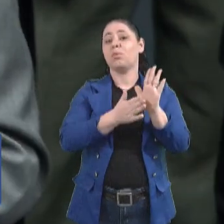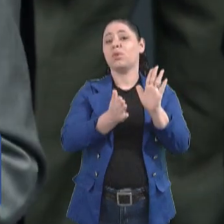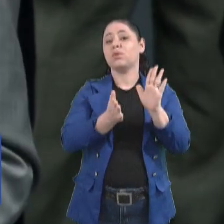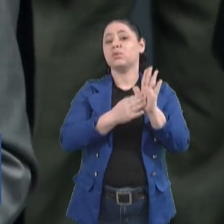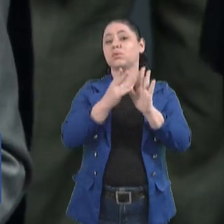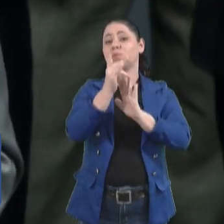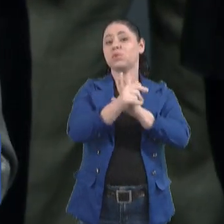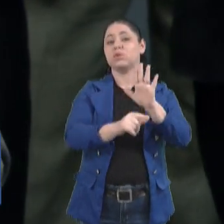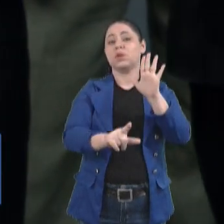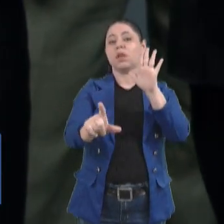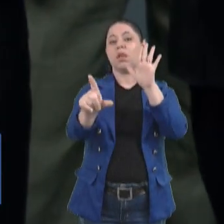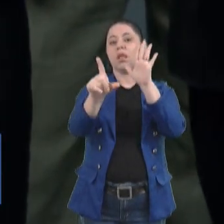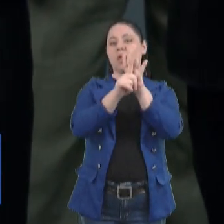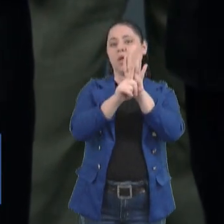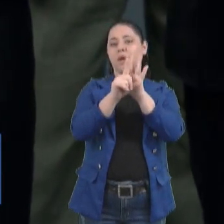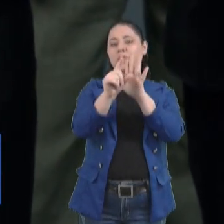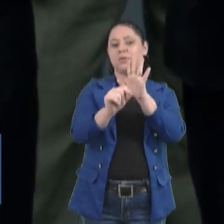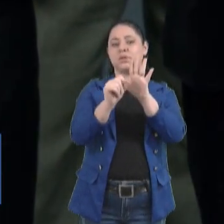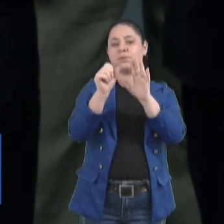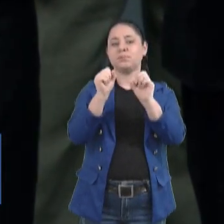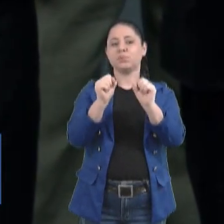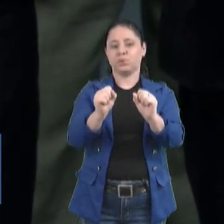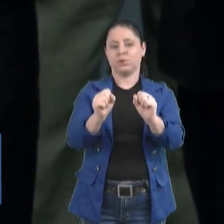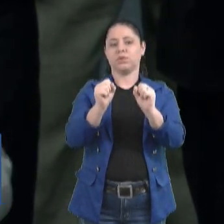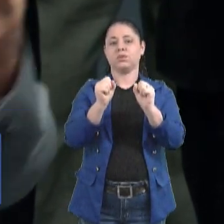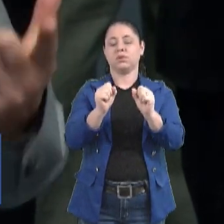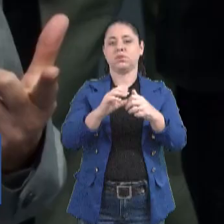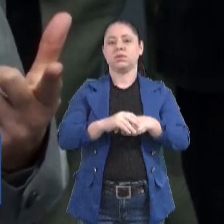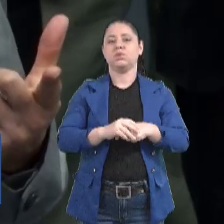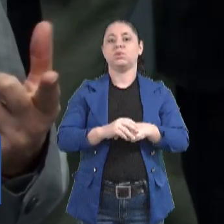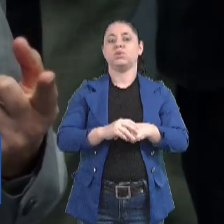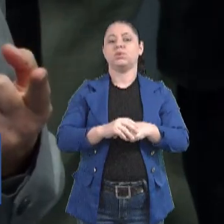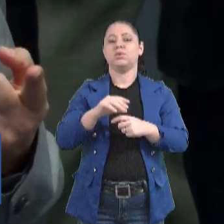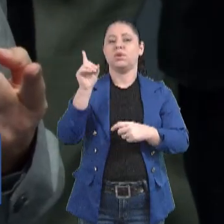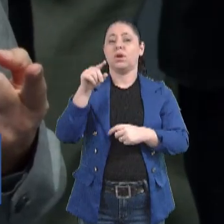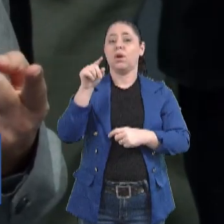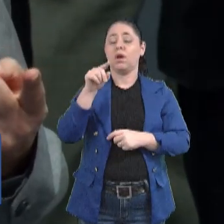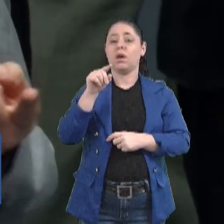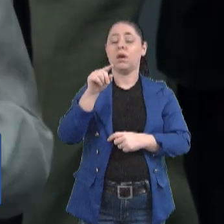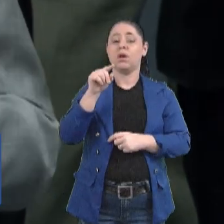um projeto de lei para que pudesse ser dispensado